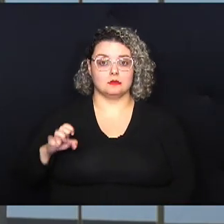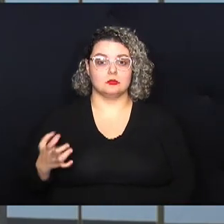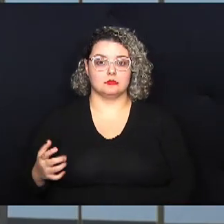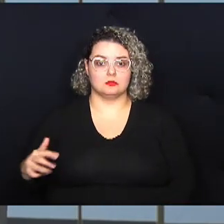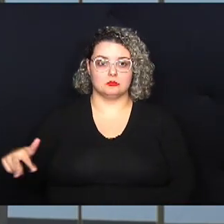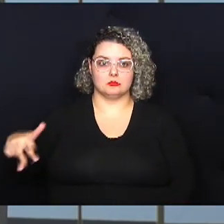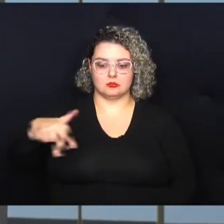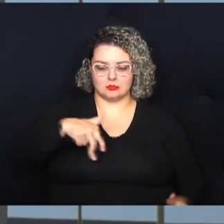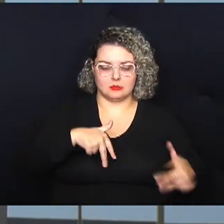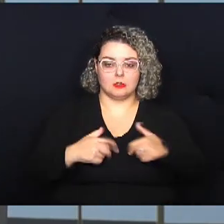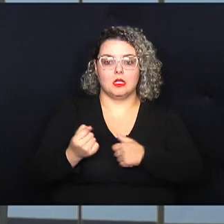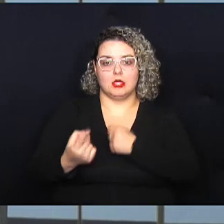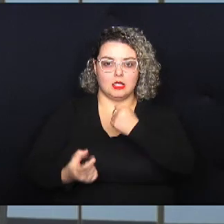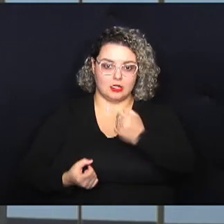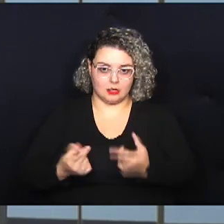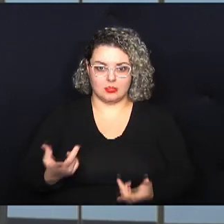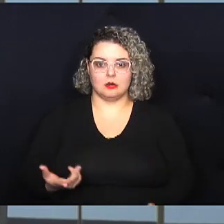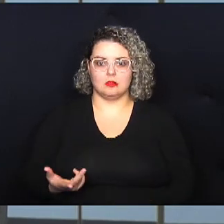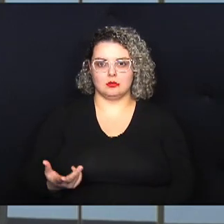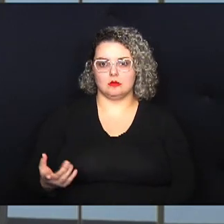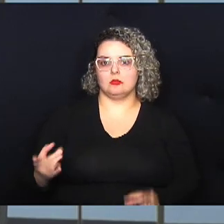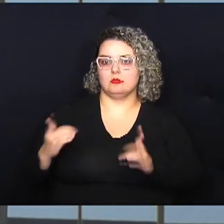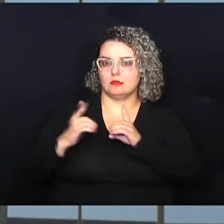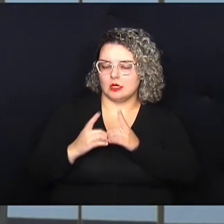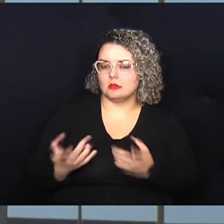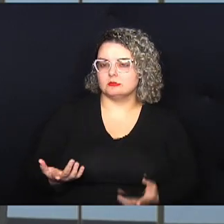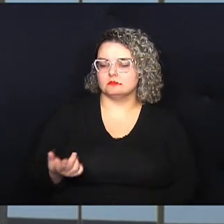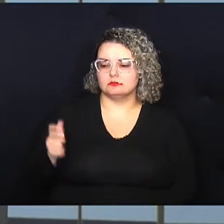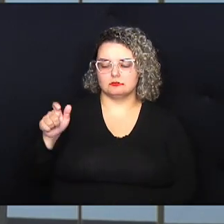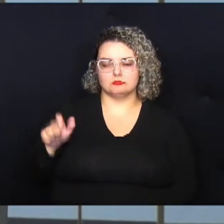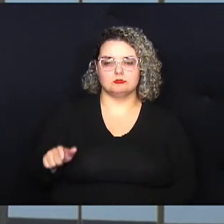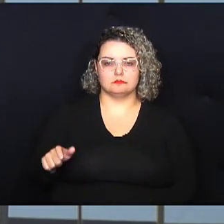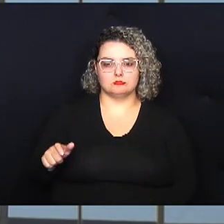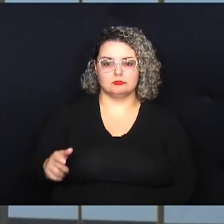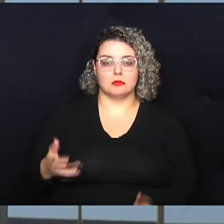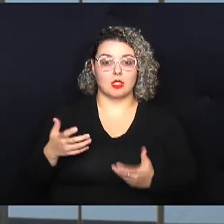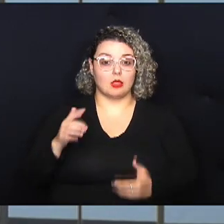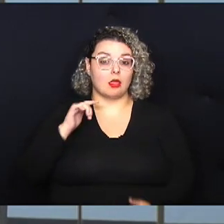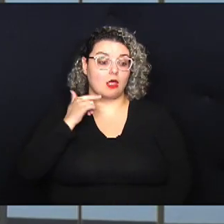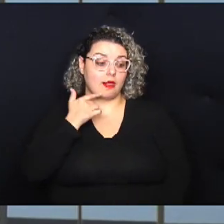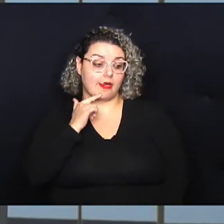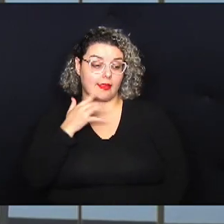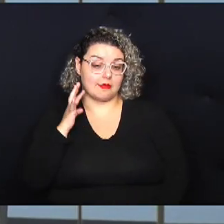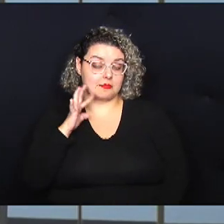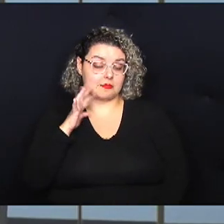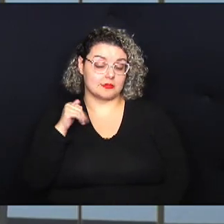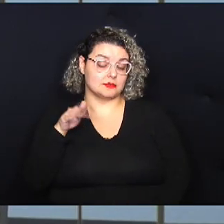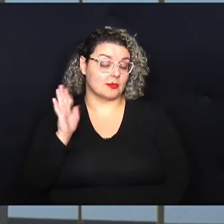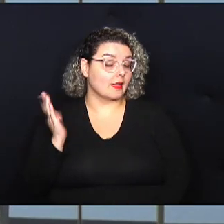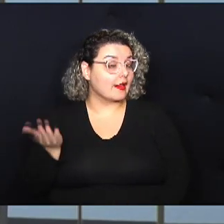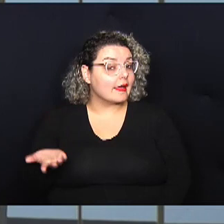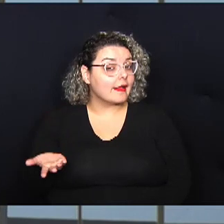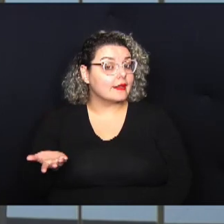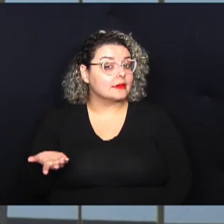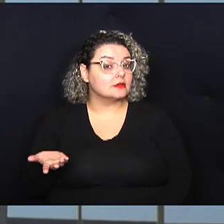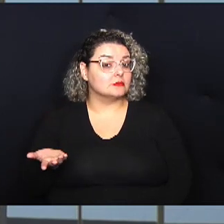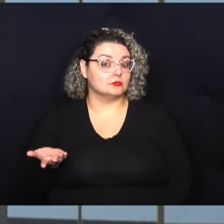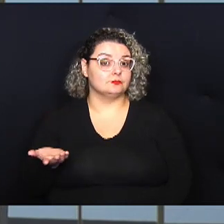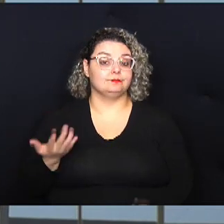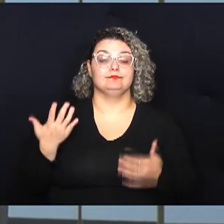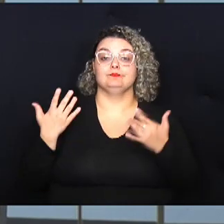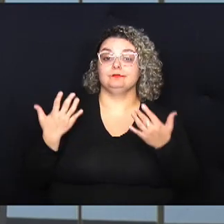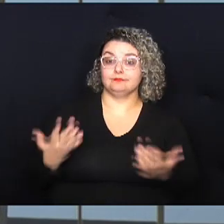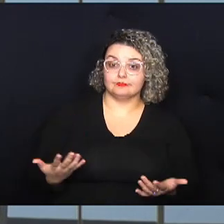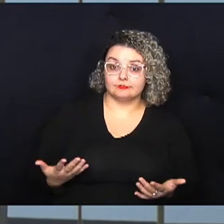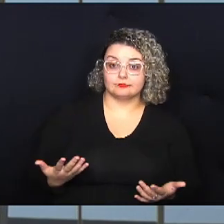pego alguns casos, né, próximo, às vezes aquela pessoa que quer ser muito engraçada, né? Aí ela fala assim, então, agora